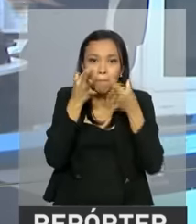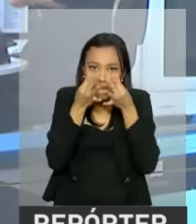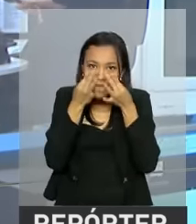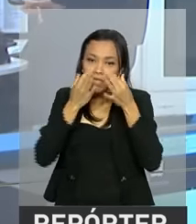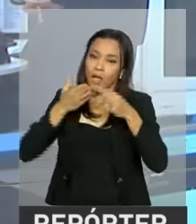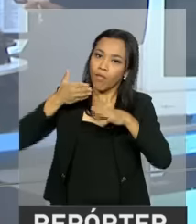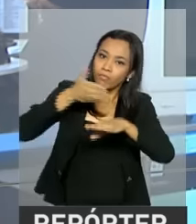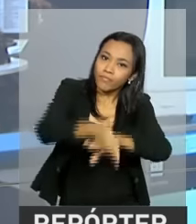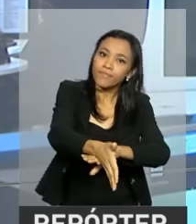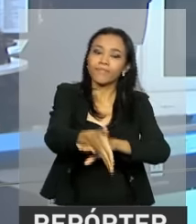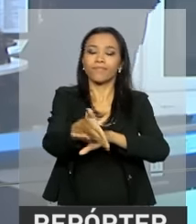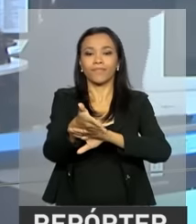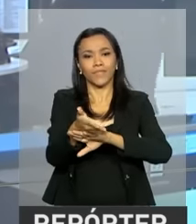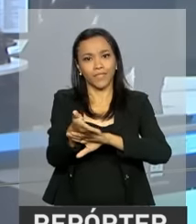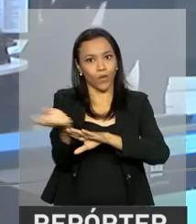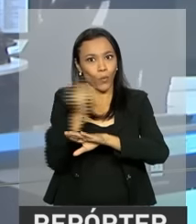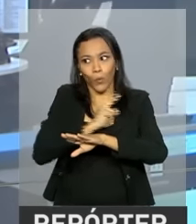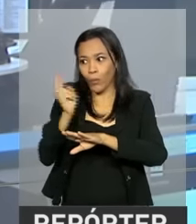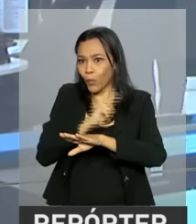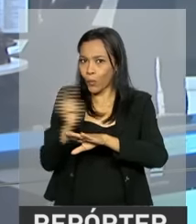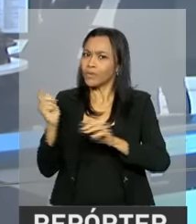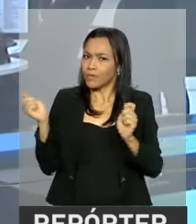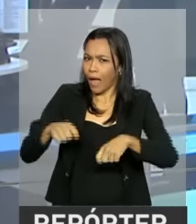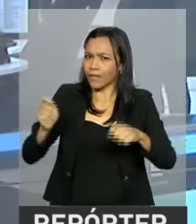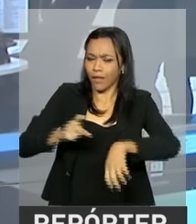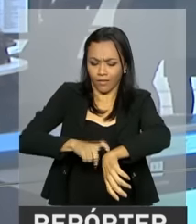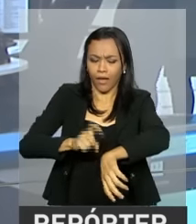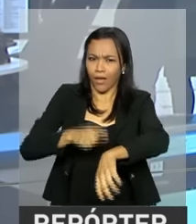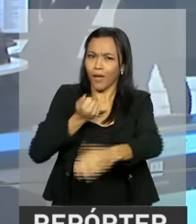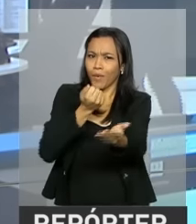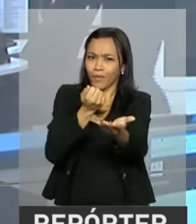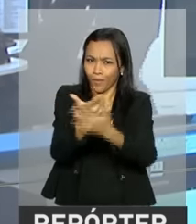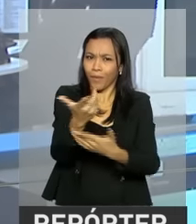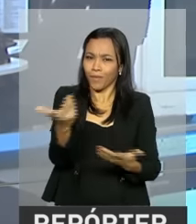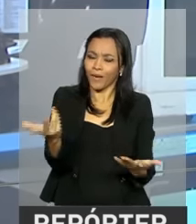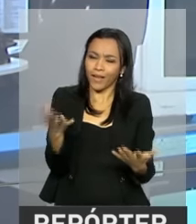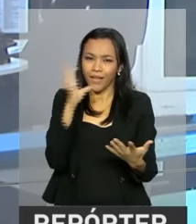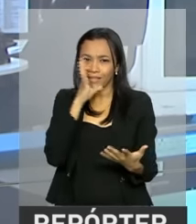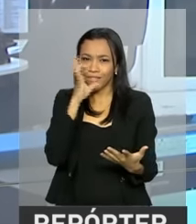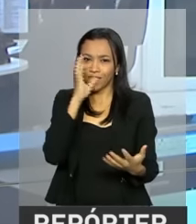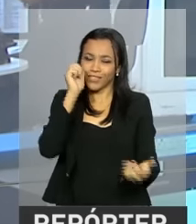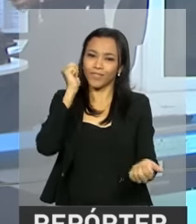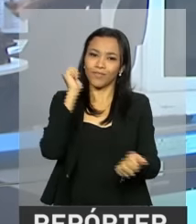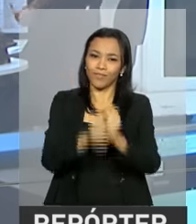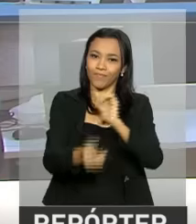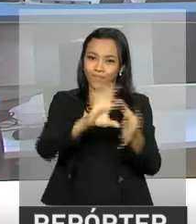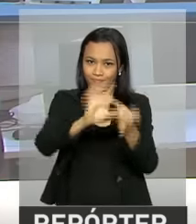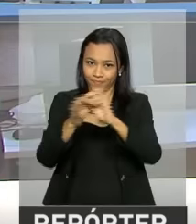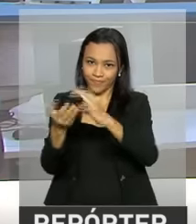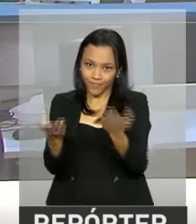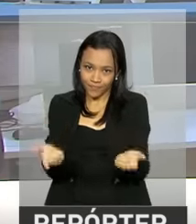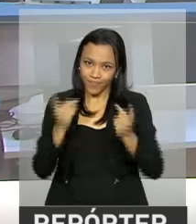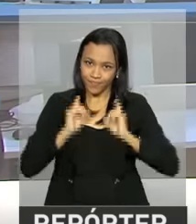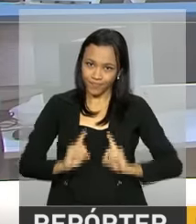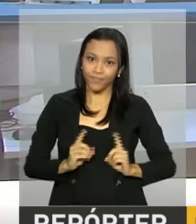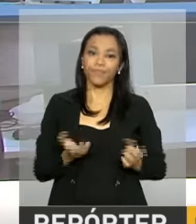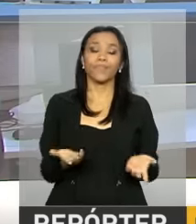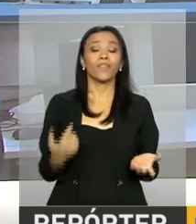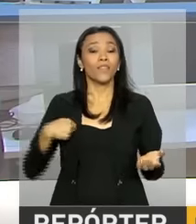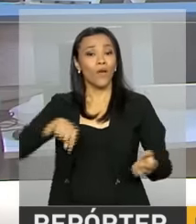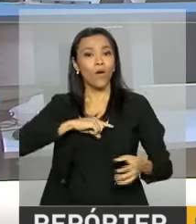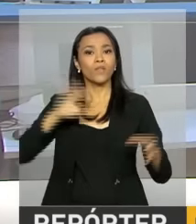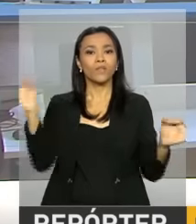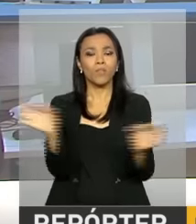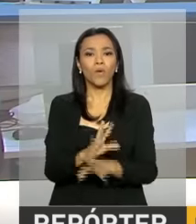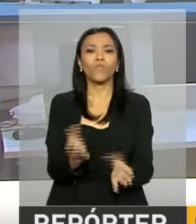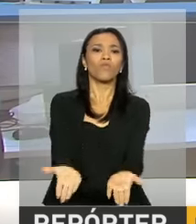bilheterias Então corre que ainda dá tempo de prestigiar nossos atletas paralímpicos e nós ficamos por aqui